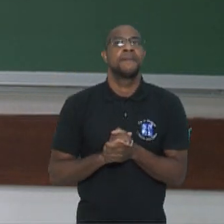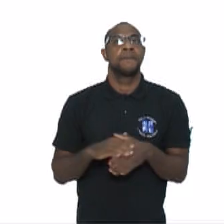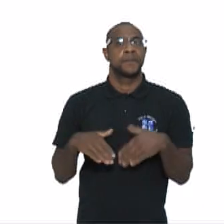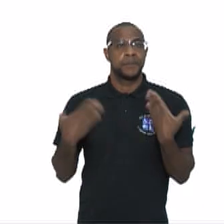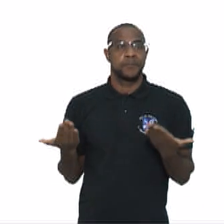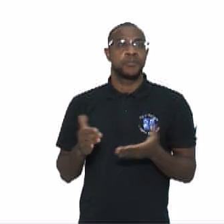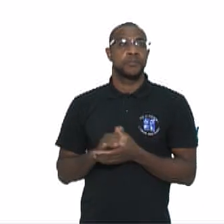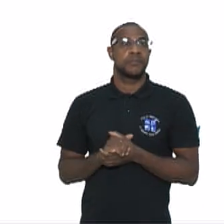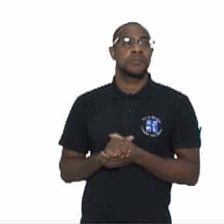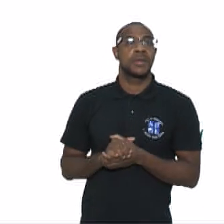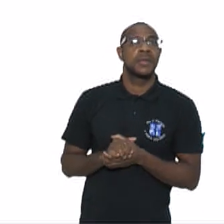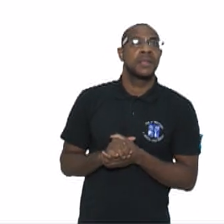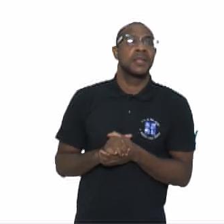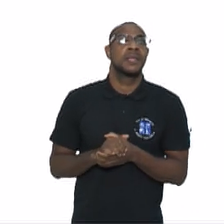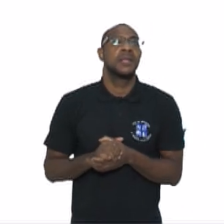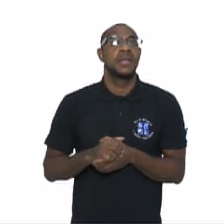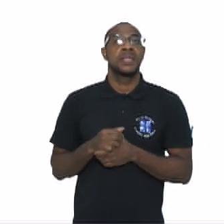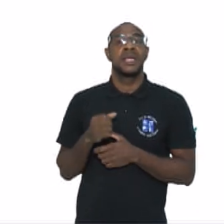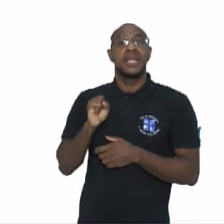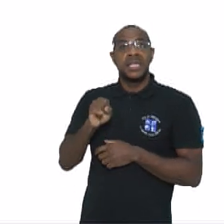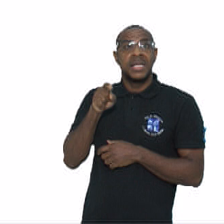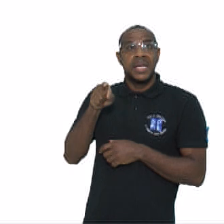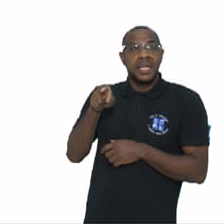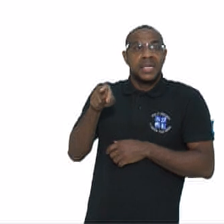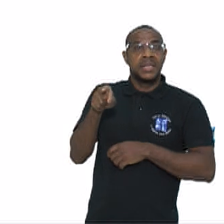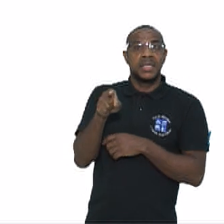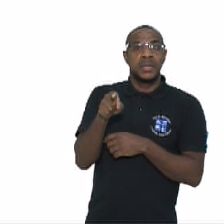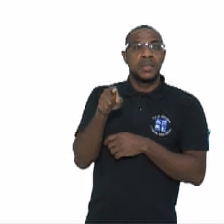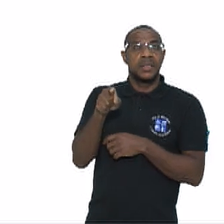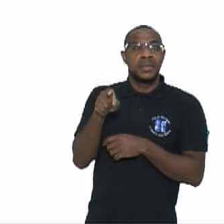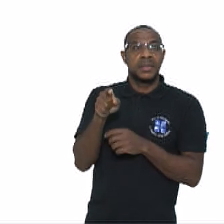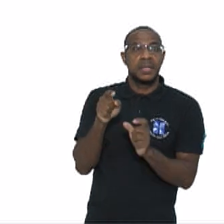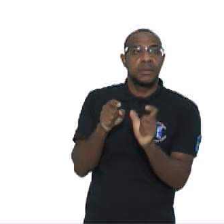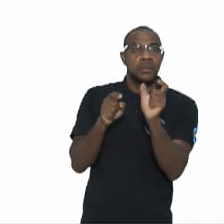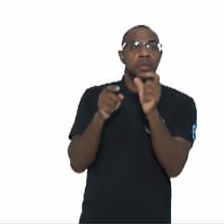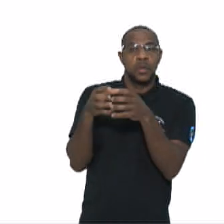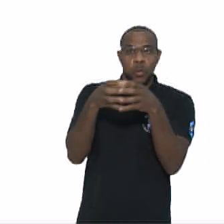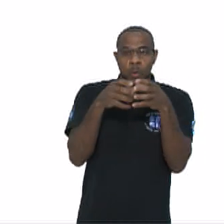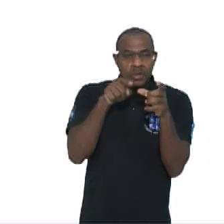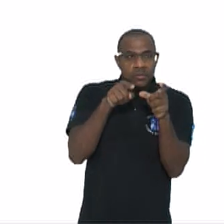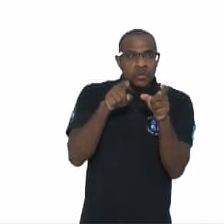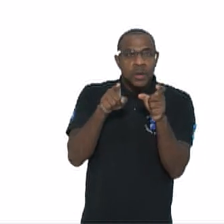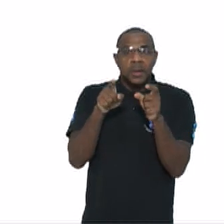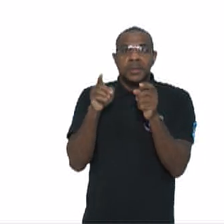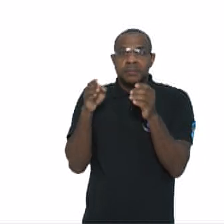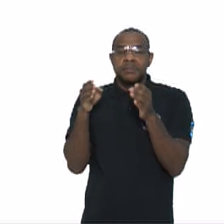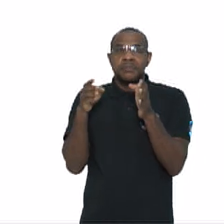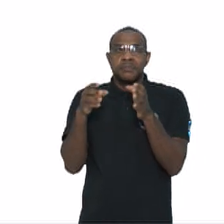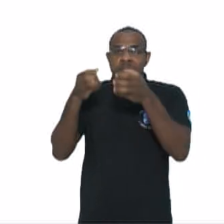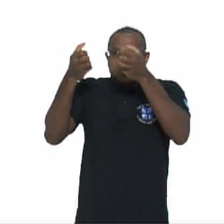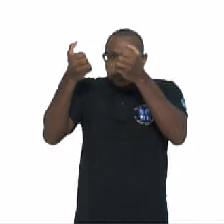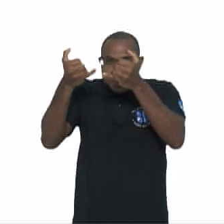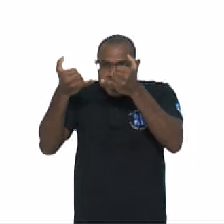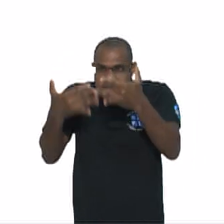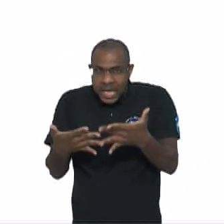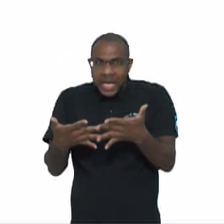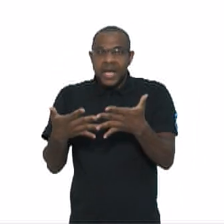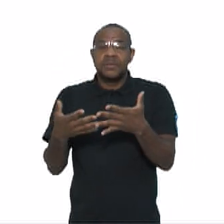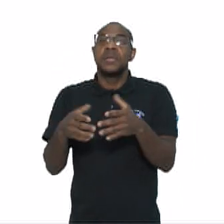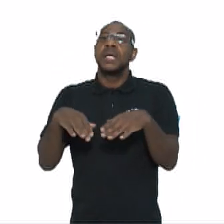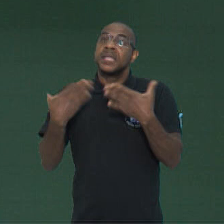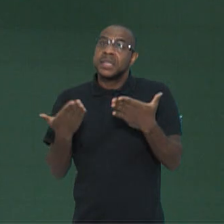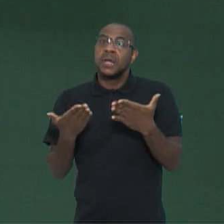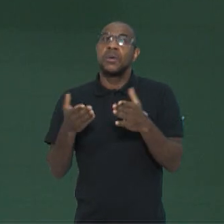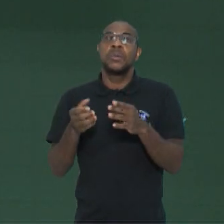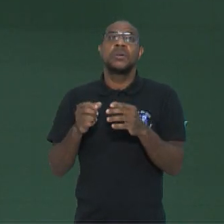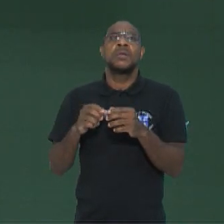No entanto, se esse coletivo vier especificado, o verbo pode ser flexionado no plural.